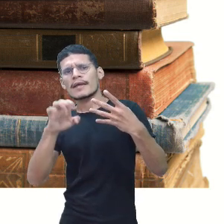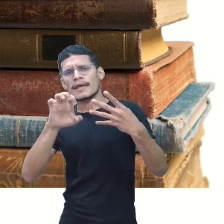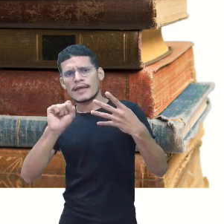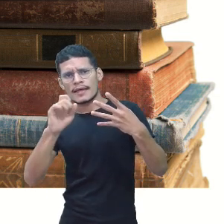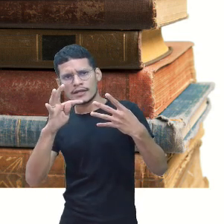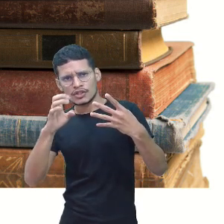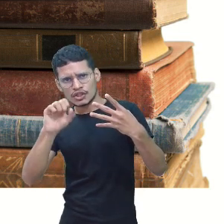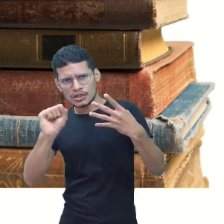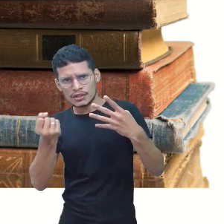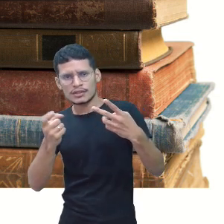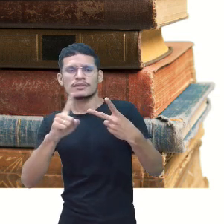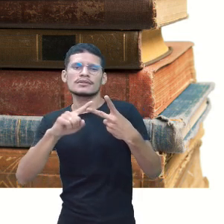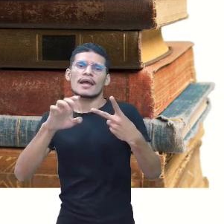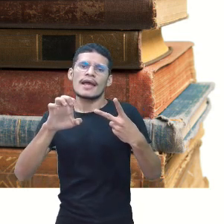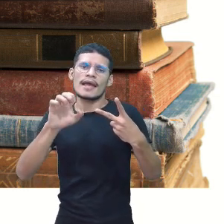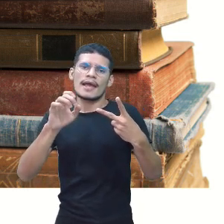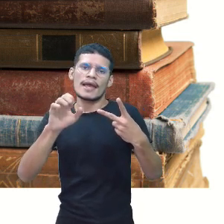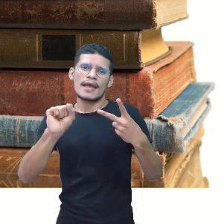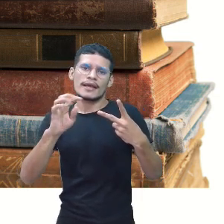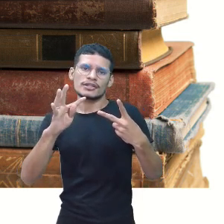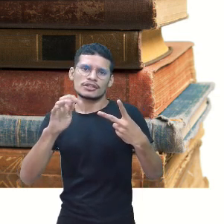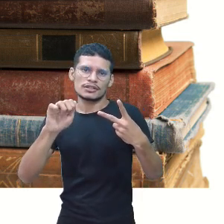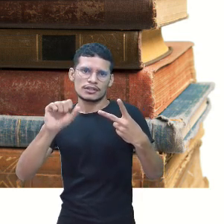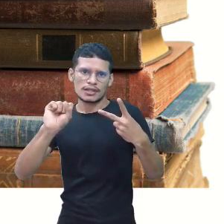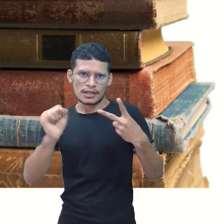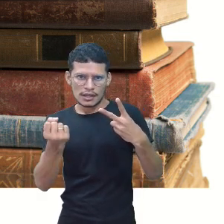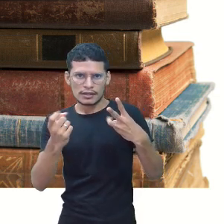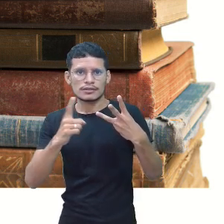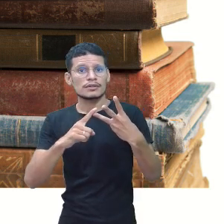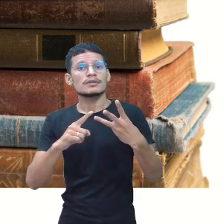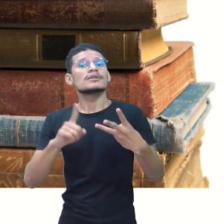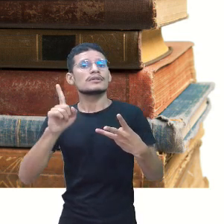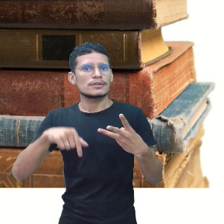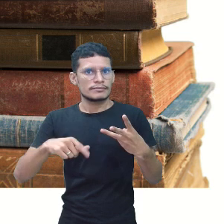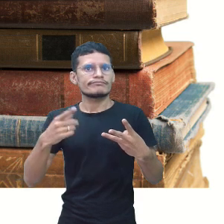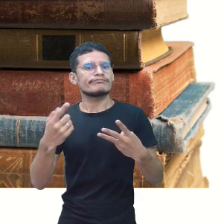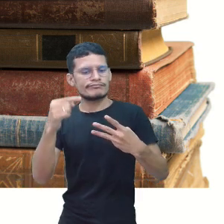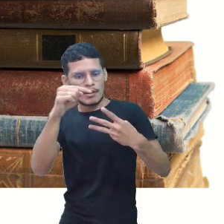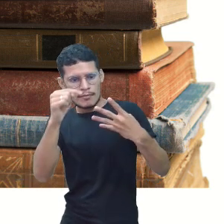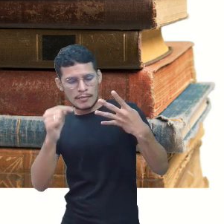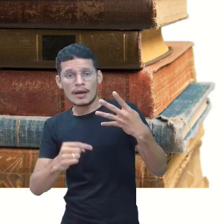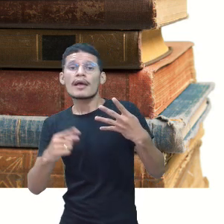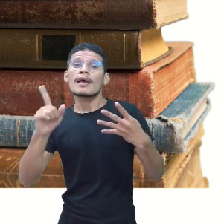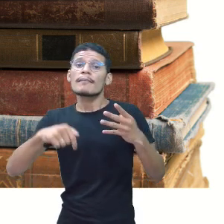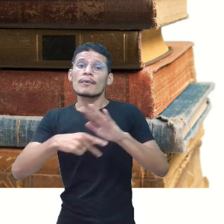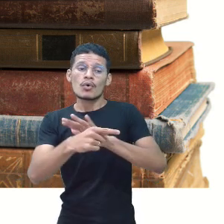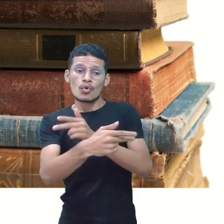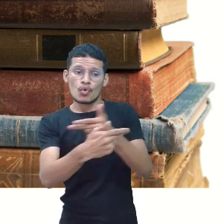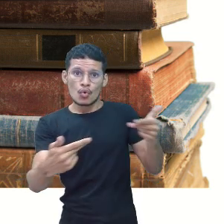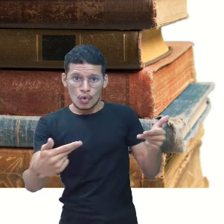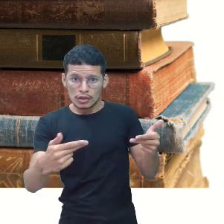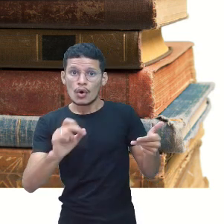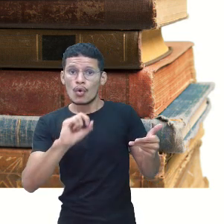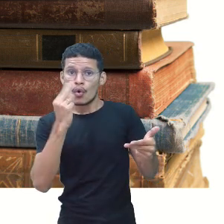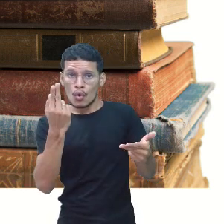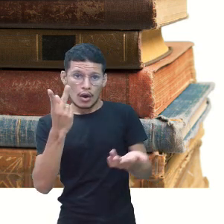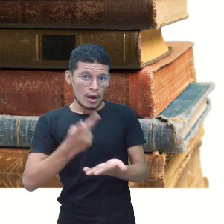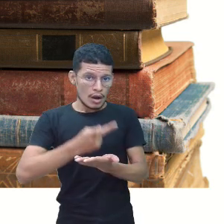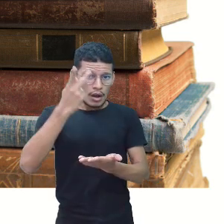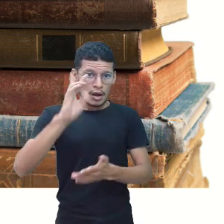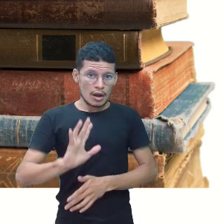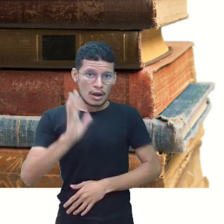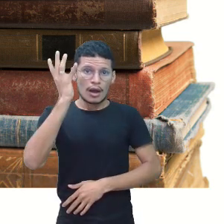esta, estas, não é? No singular ou no plural, se refere a coisas ou fatos que ainda